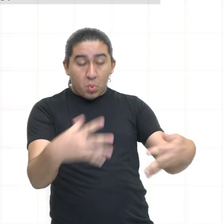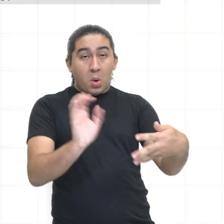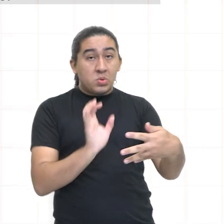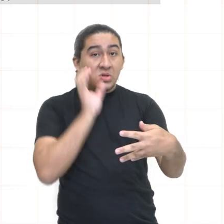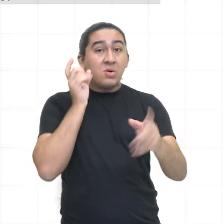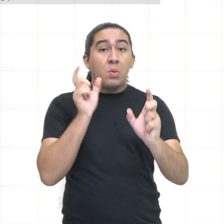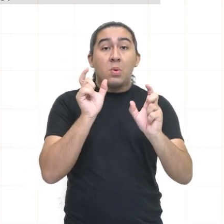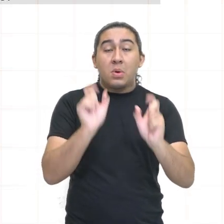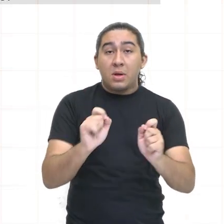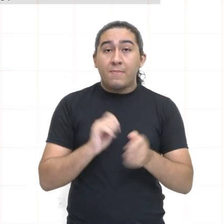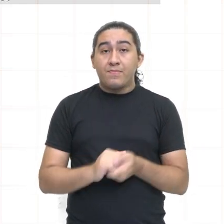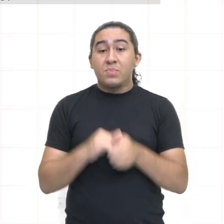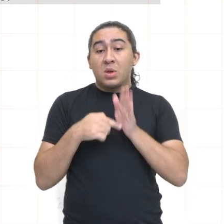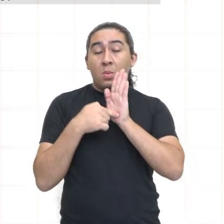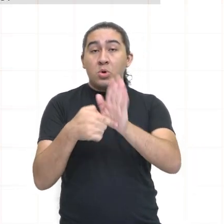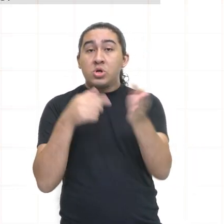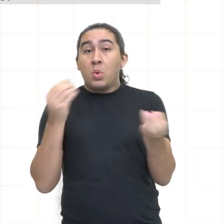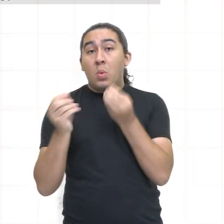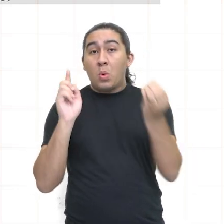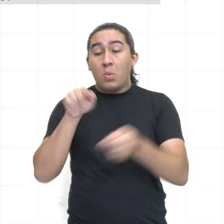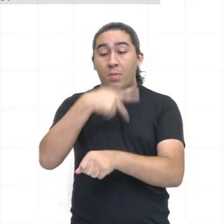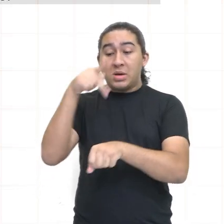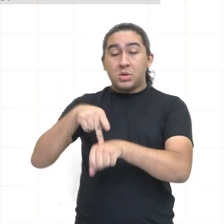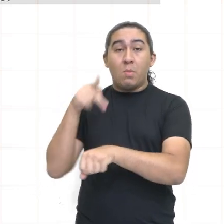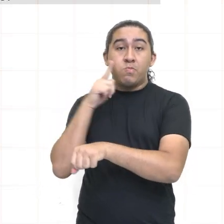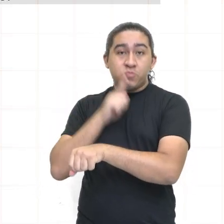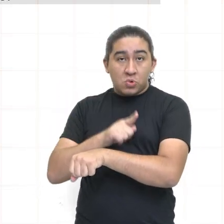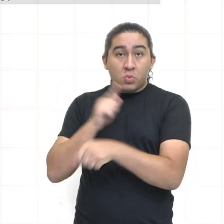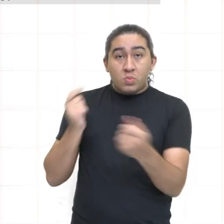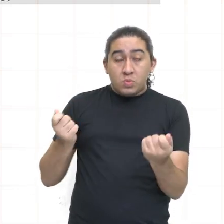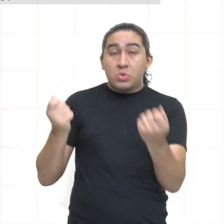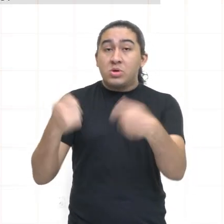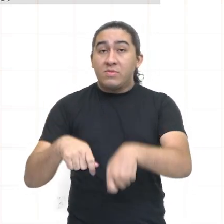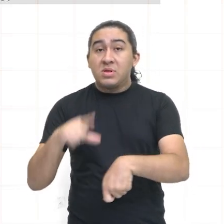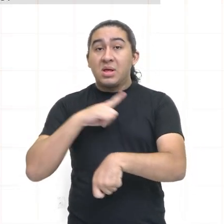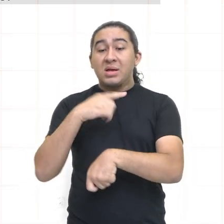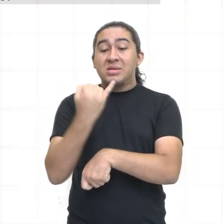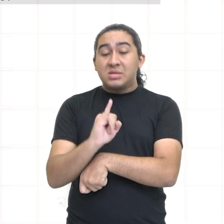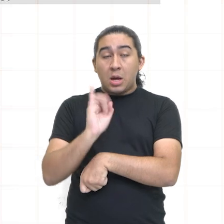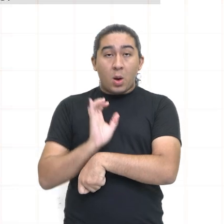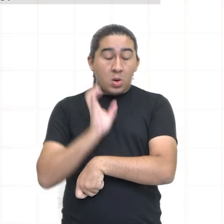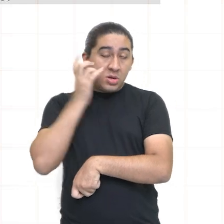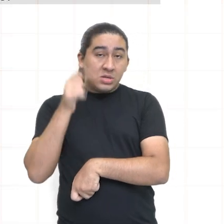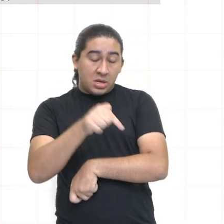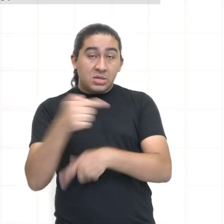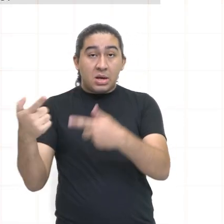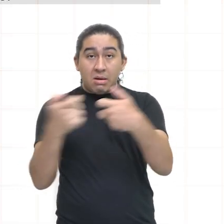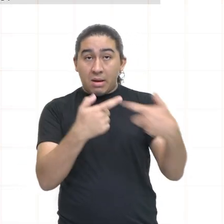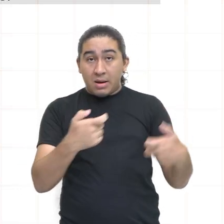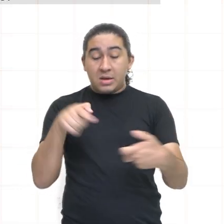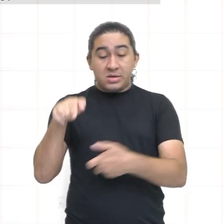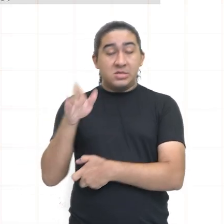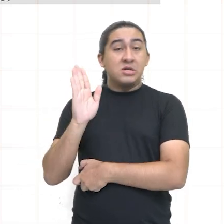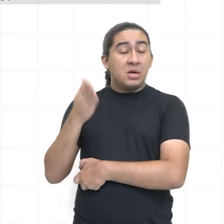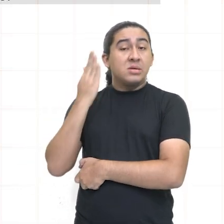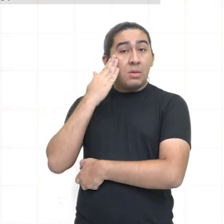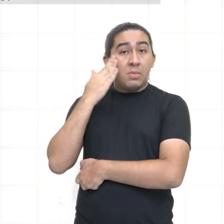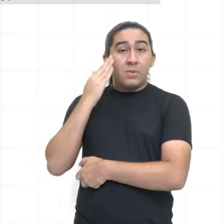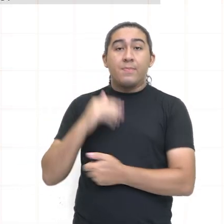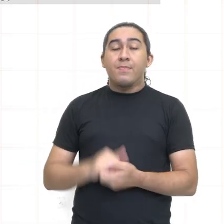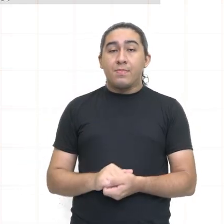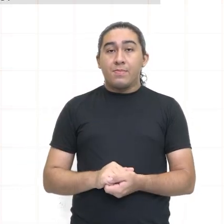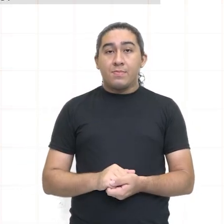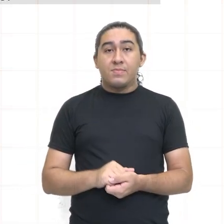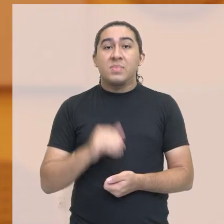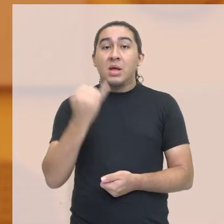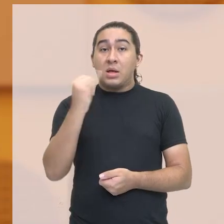também o preparo que os Estados Unidos possuíam em relação a esse armamento nuclear. Então, no momento em que eles